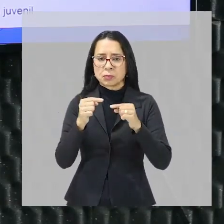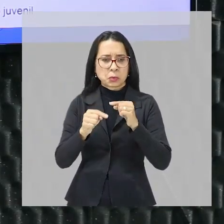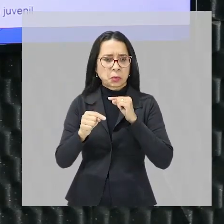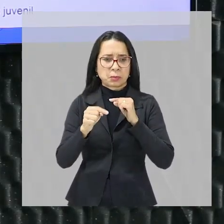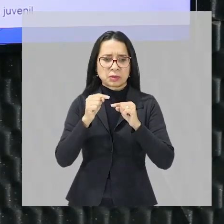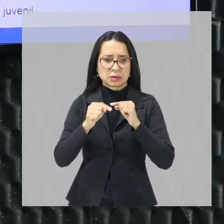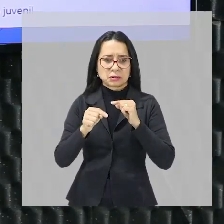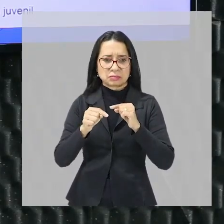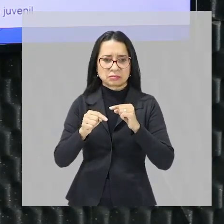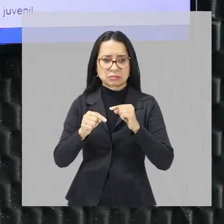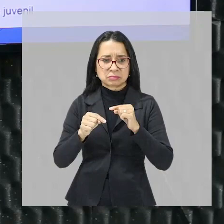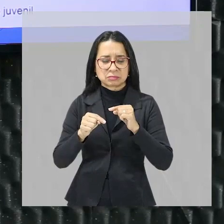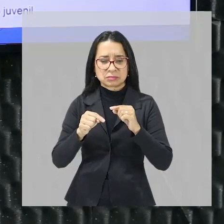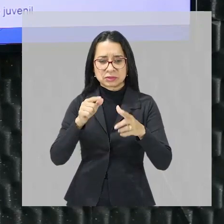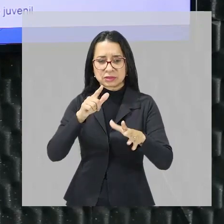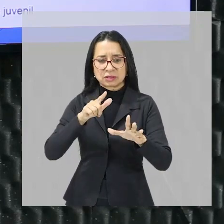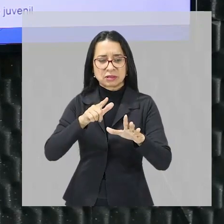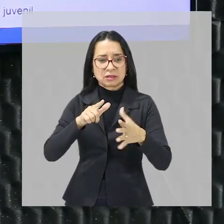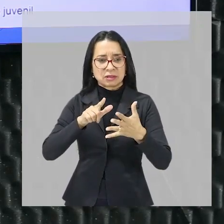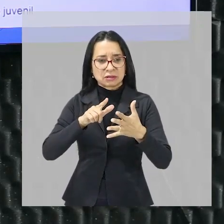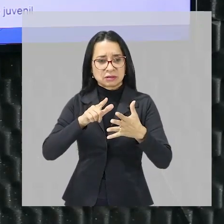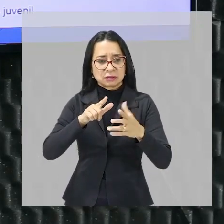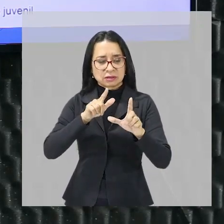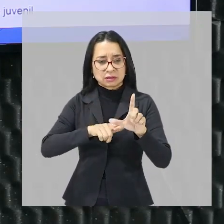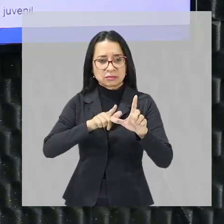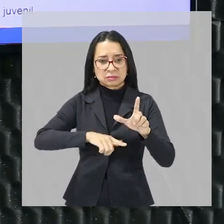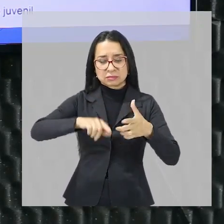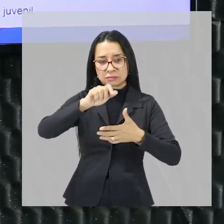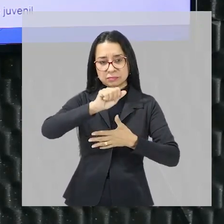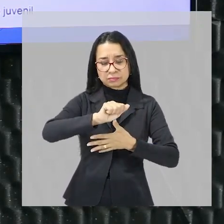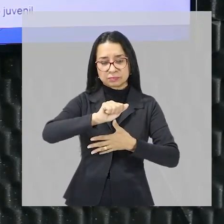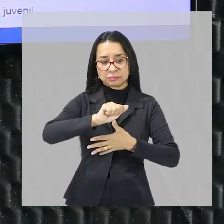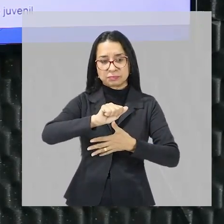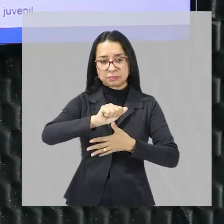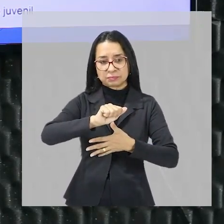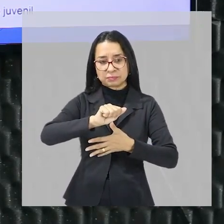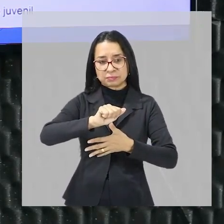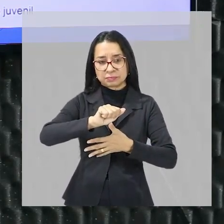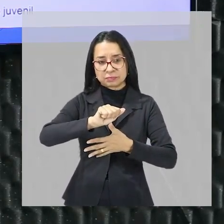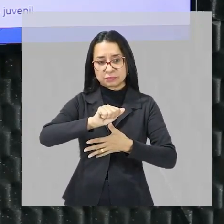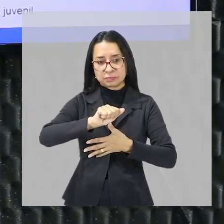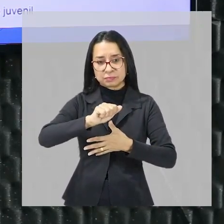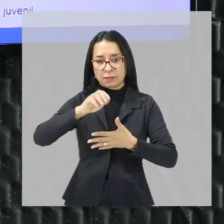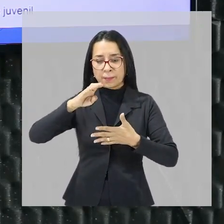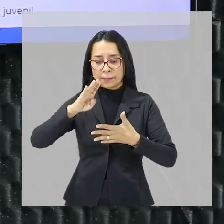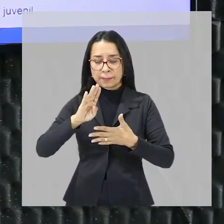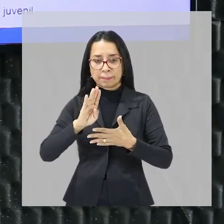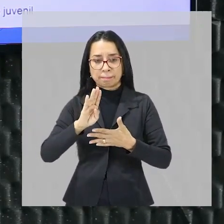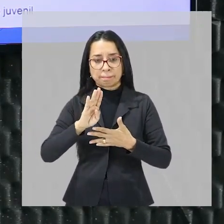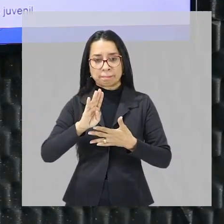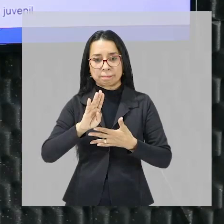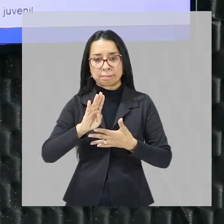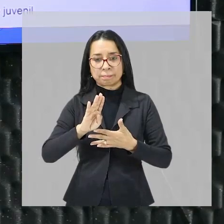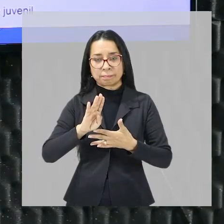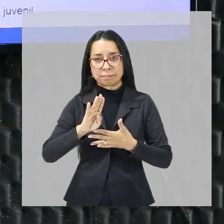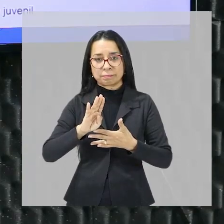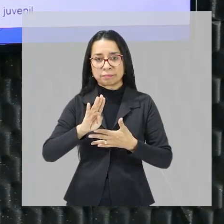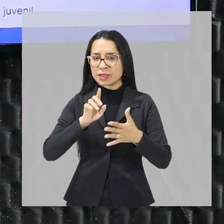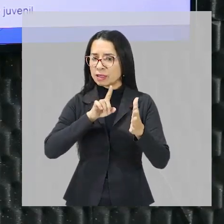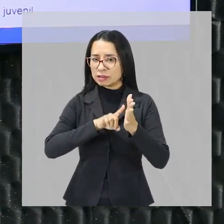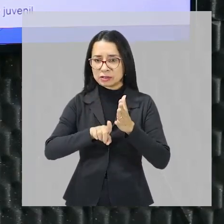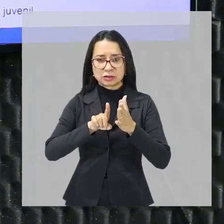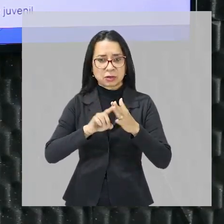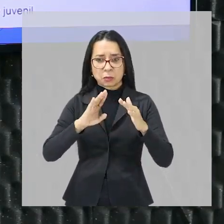corrida armamentista. É uma questão de direitos civis da população afro-americana. Democratização do acesso à escola pública. A questão